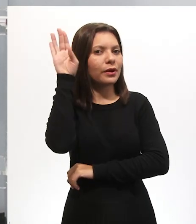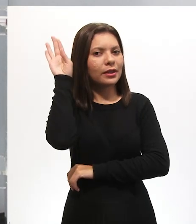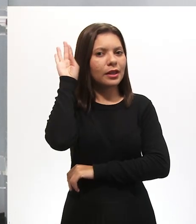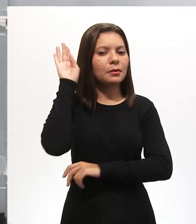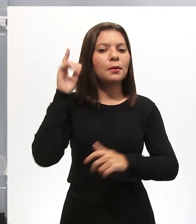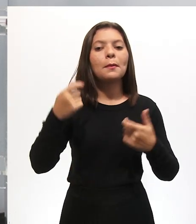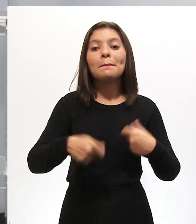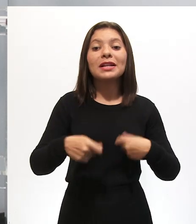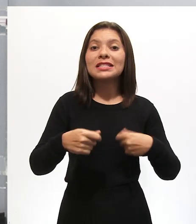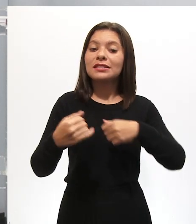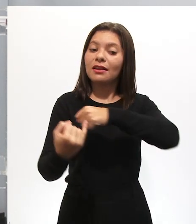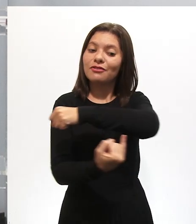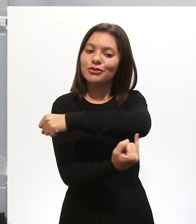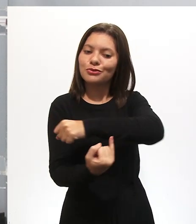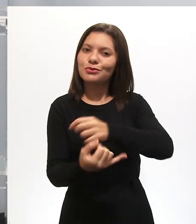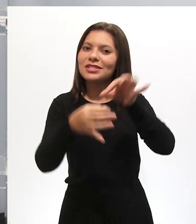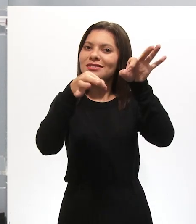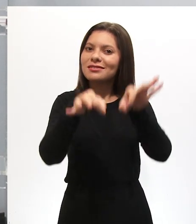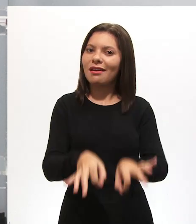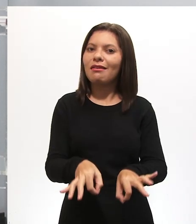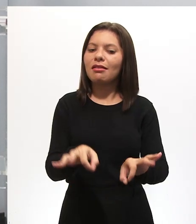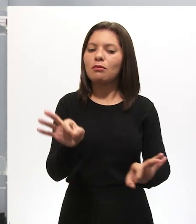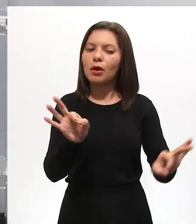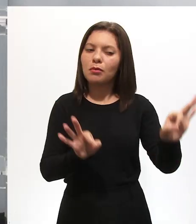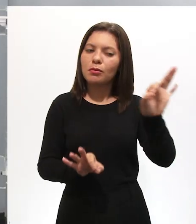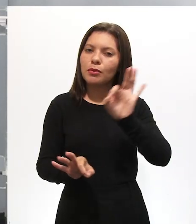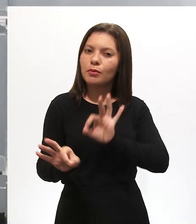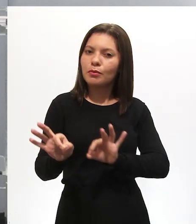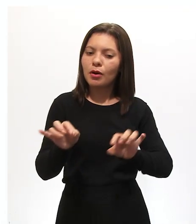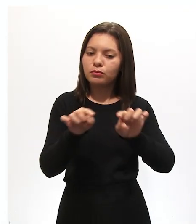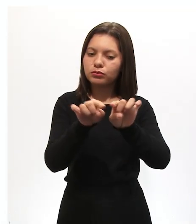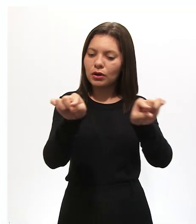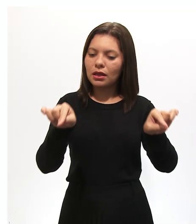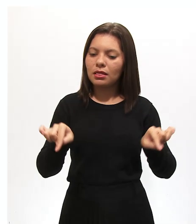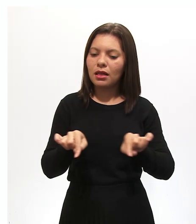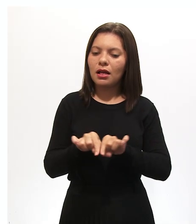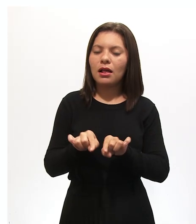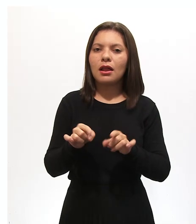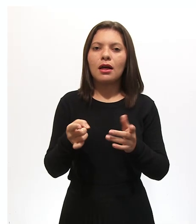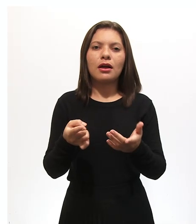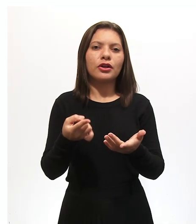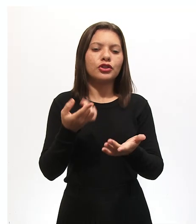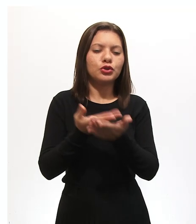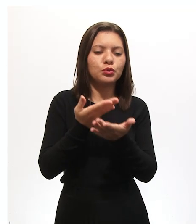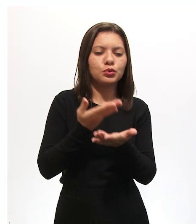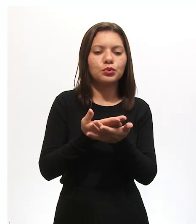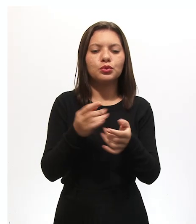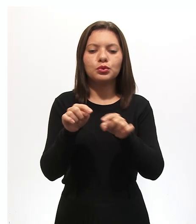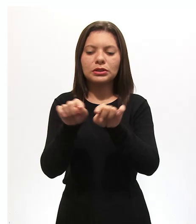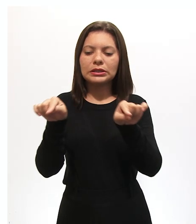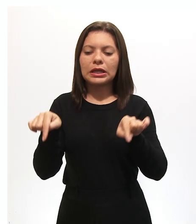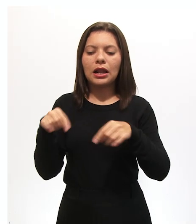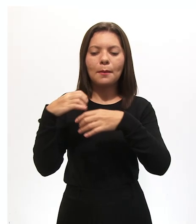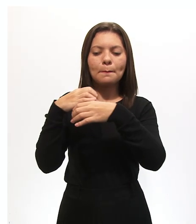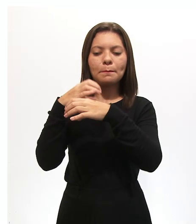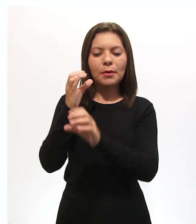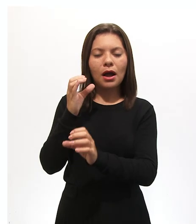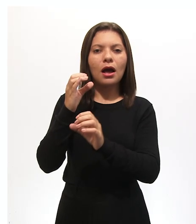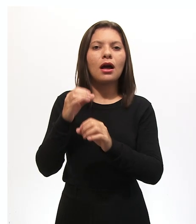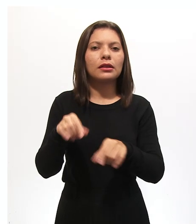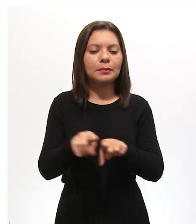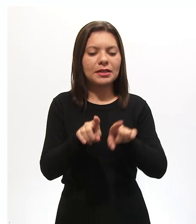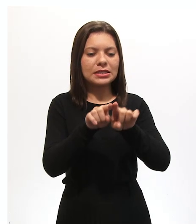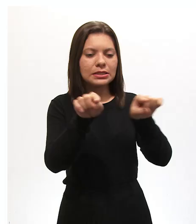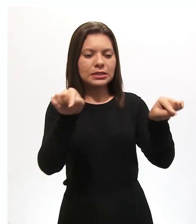tá bom? Ele tem que ter infraestrutura, e é isso que a gente vai ver aqui. Ele deve ter sala de estúdio, laboratório